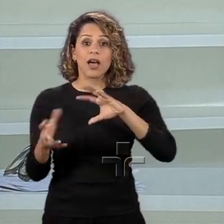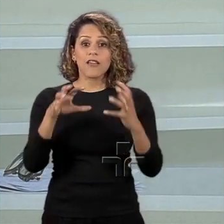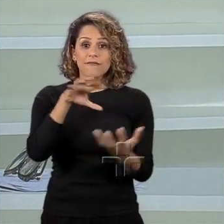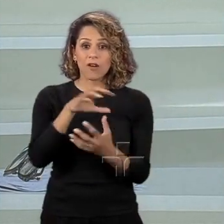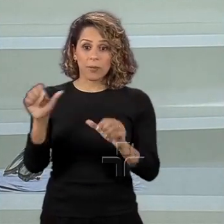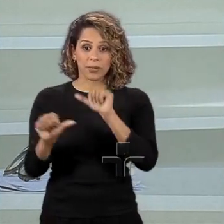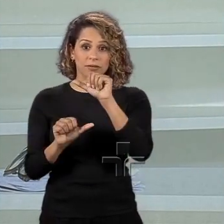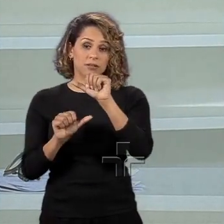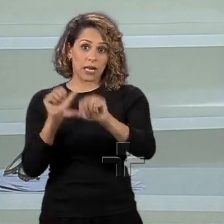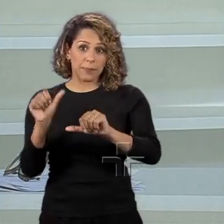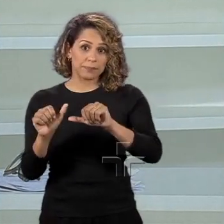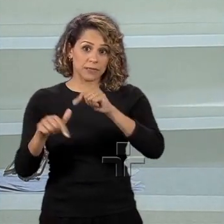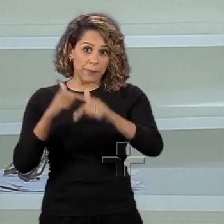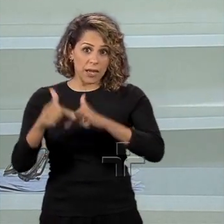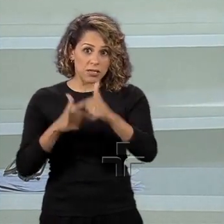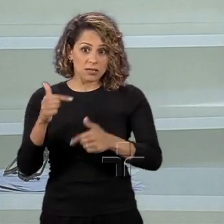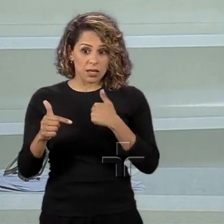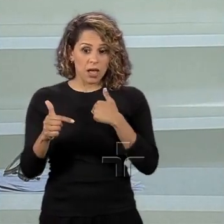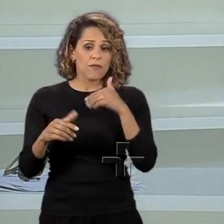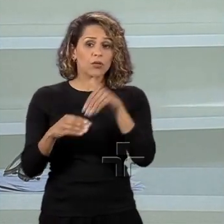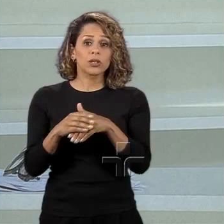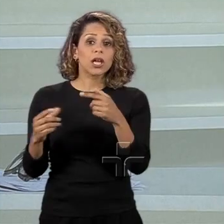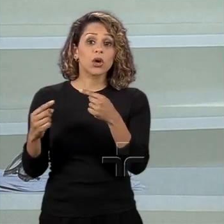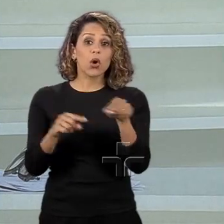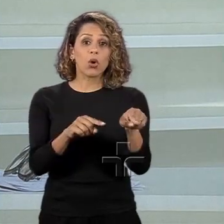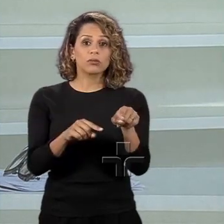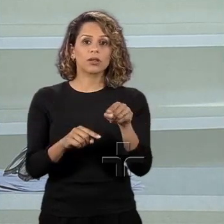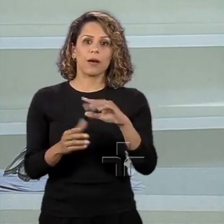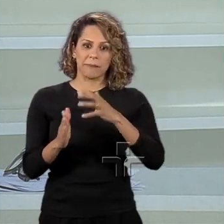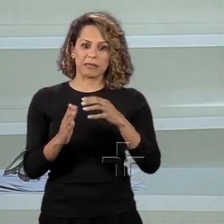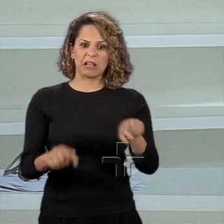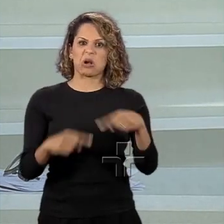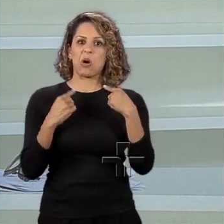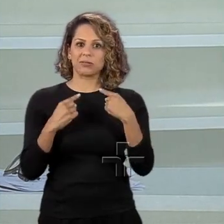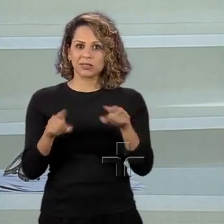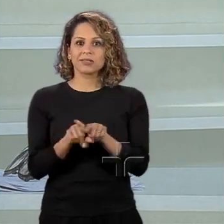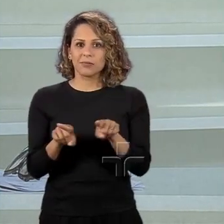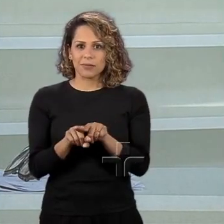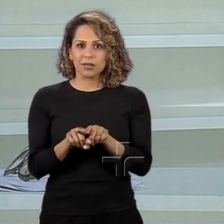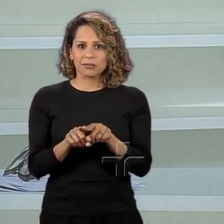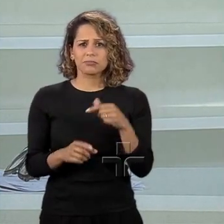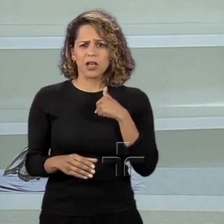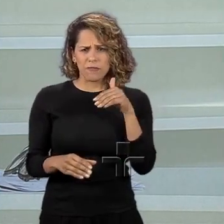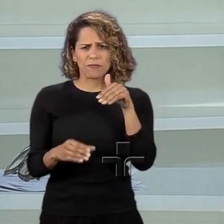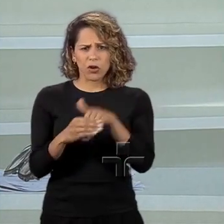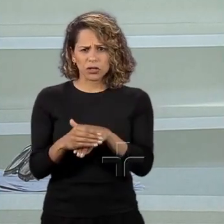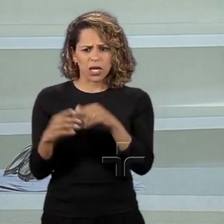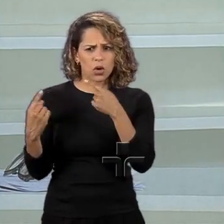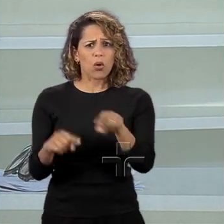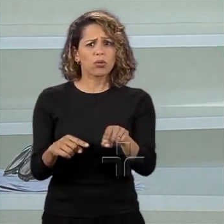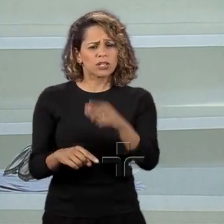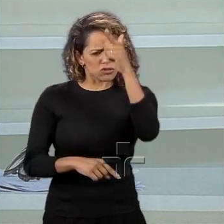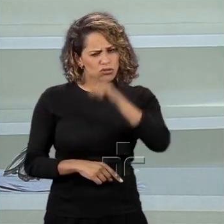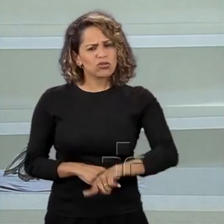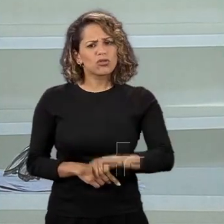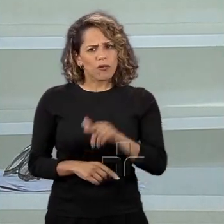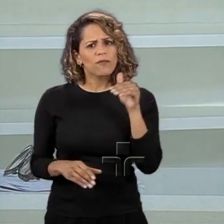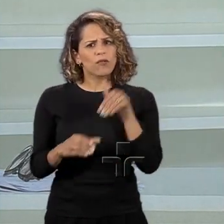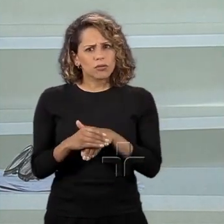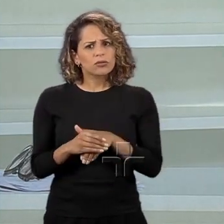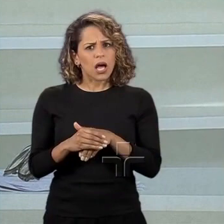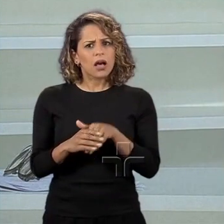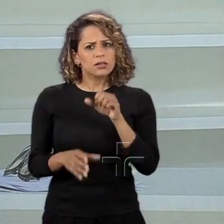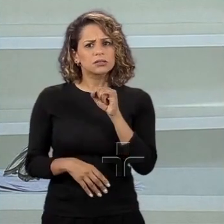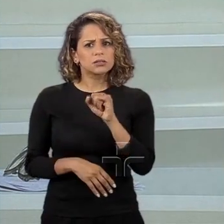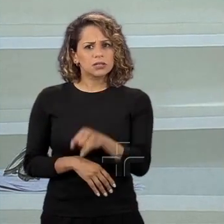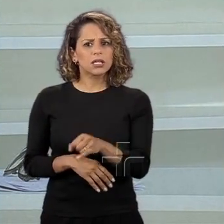votado contra a reforma trabalhista. Eu teria votado a favor. Votei contra e votaria de novo. Vamos fazer de novo essa reforma. É